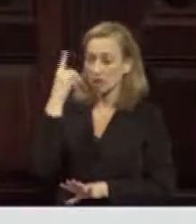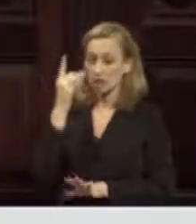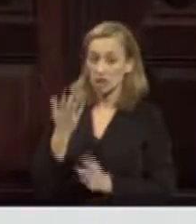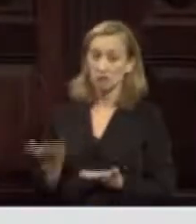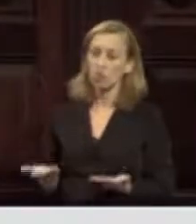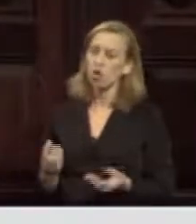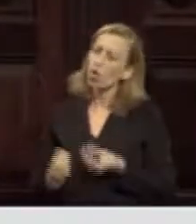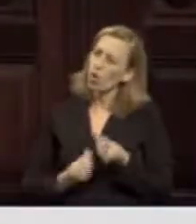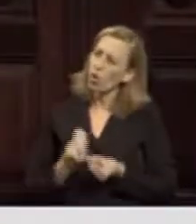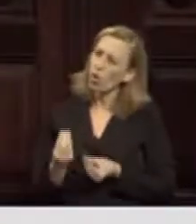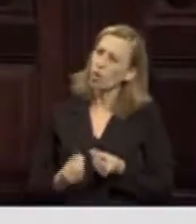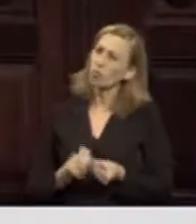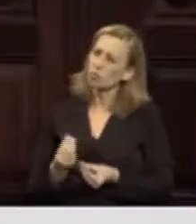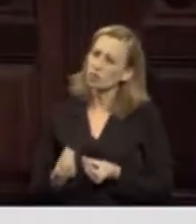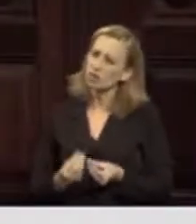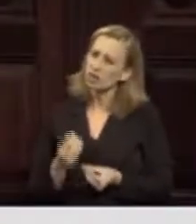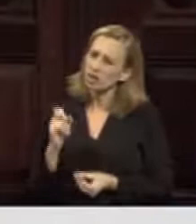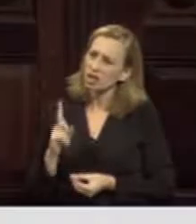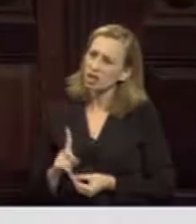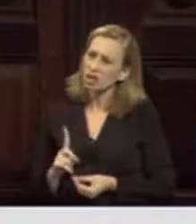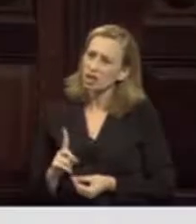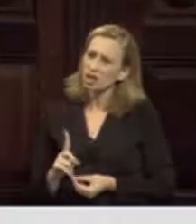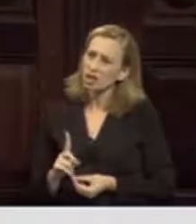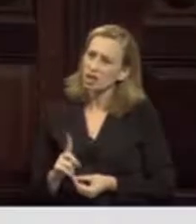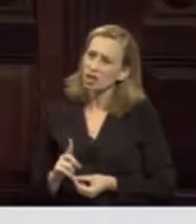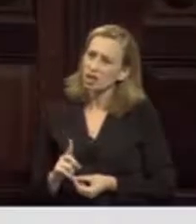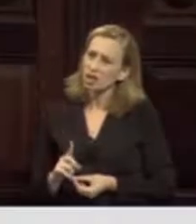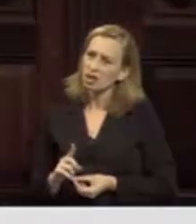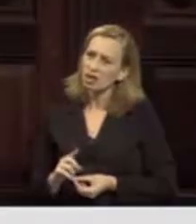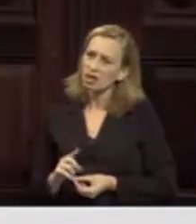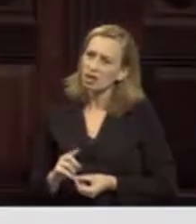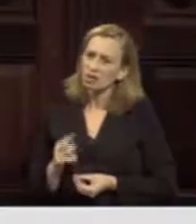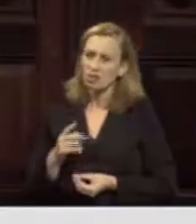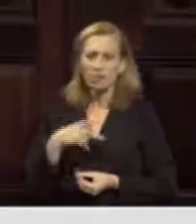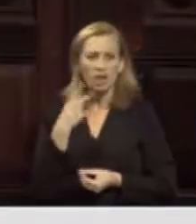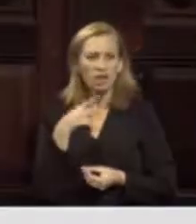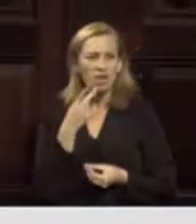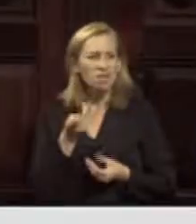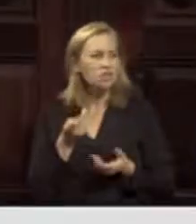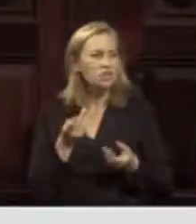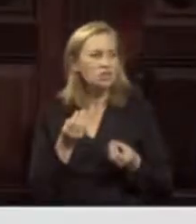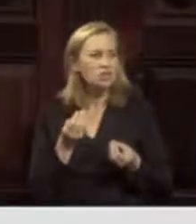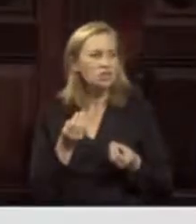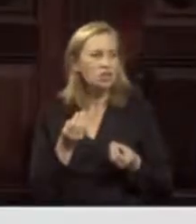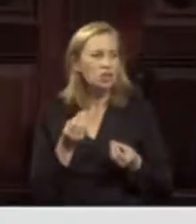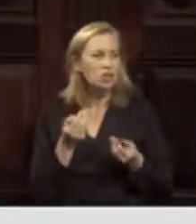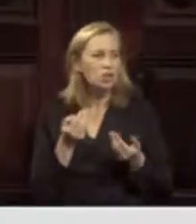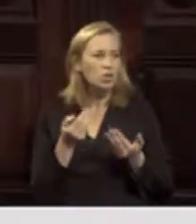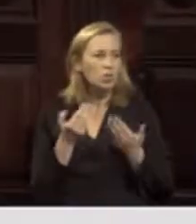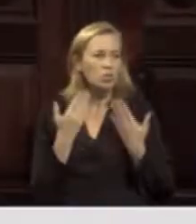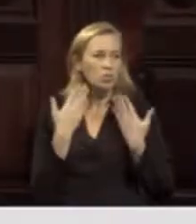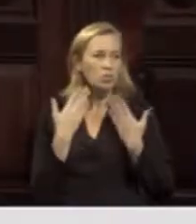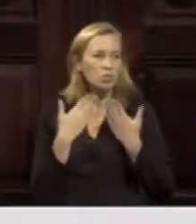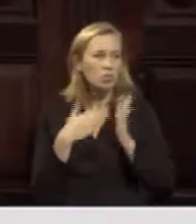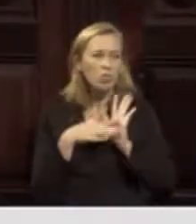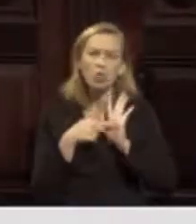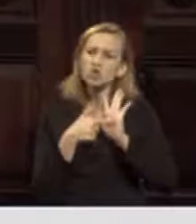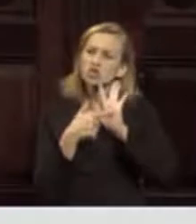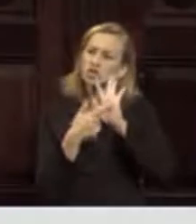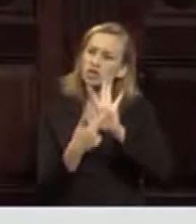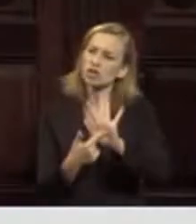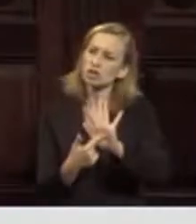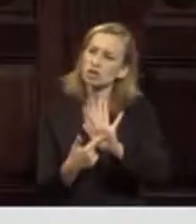suas vergonhas, os seus segredos, expondo ali um